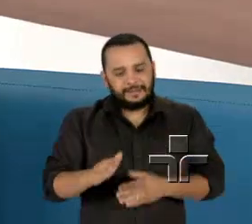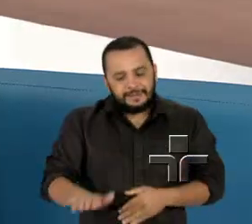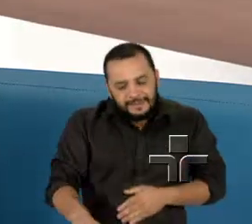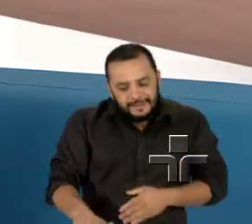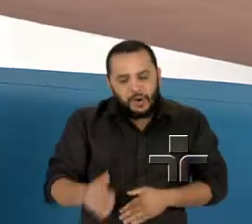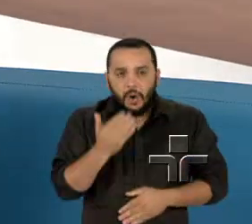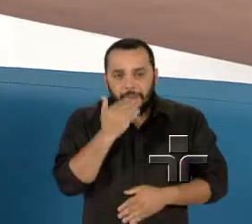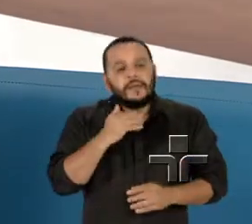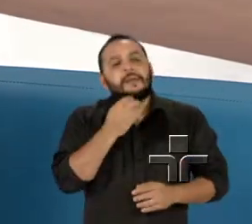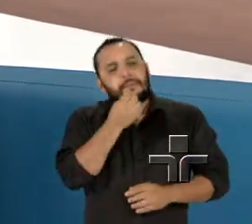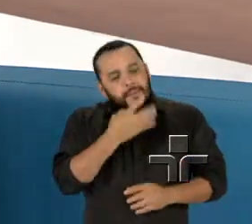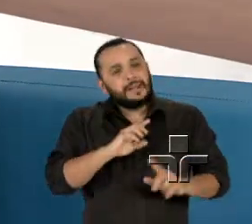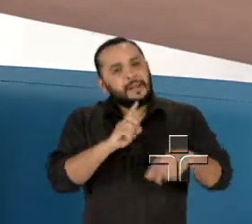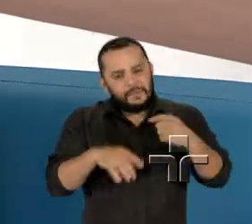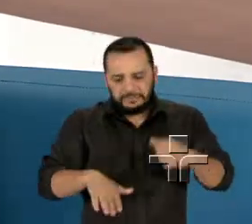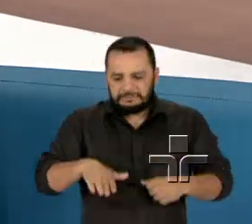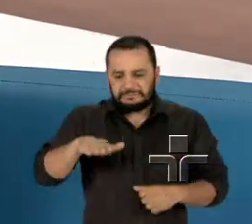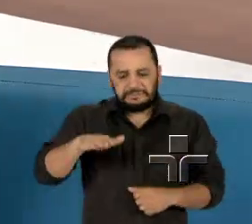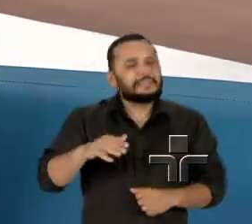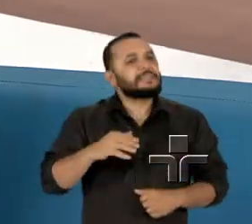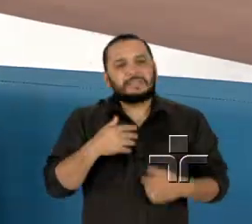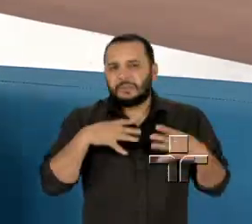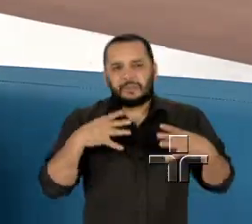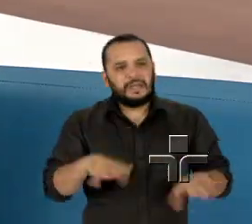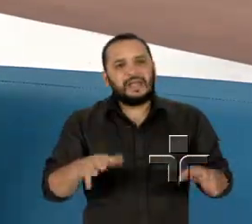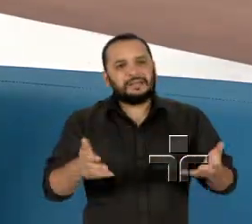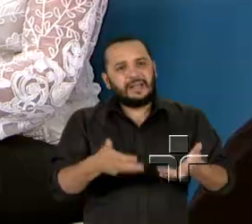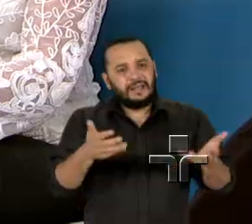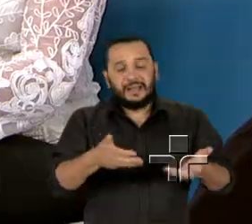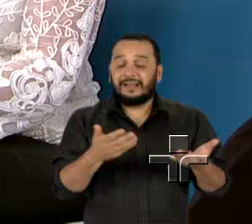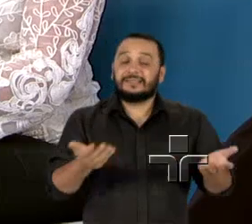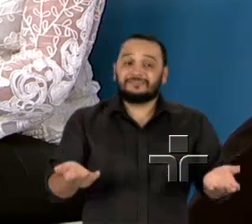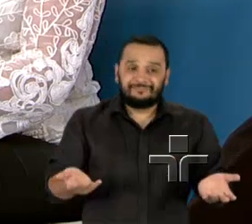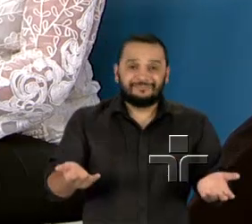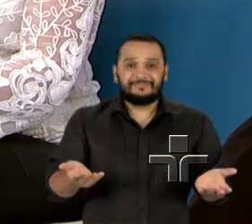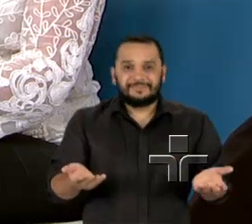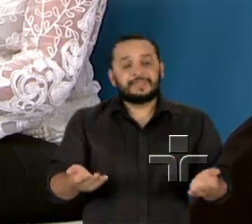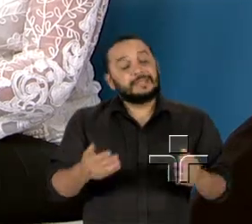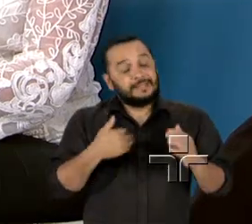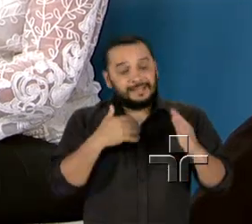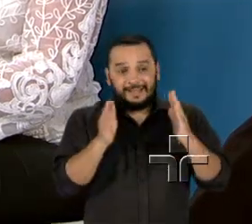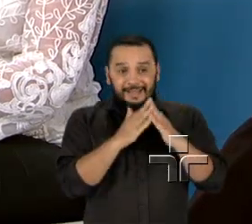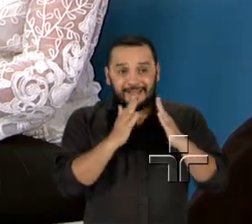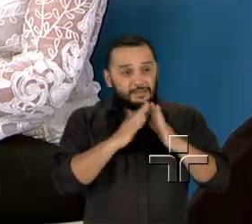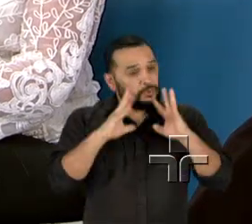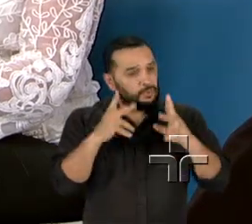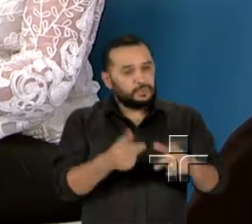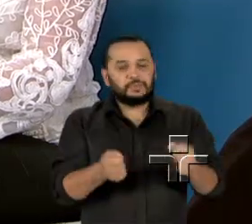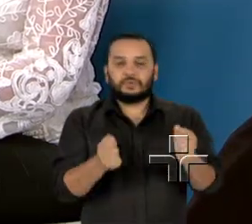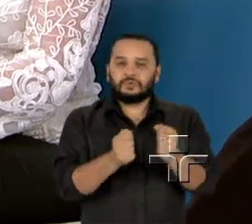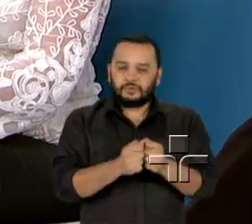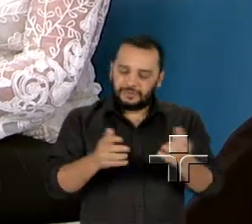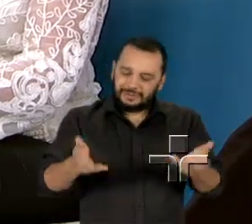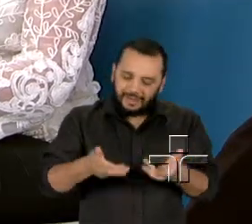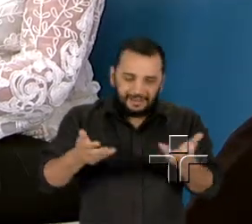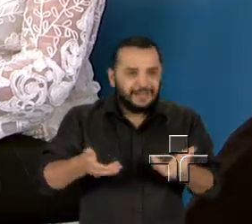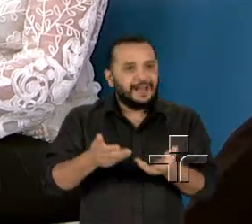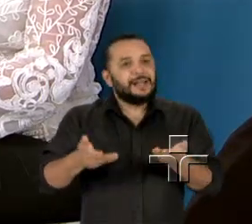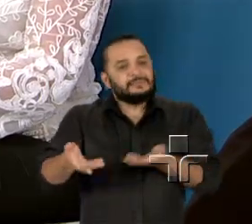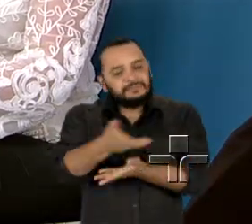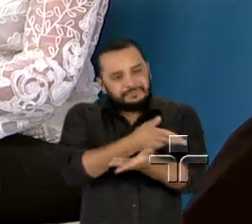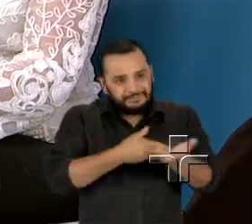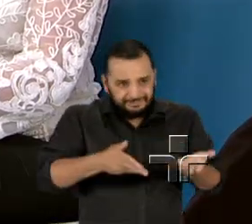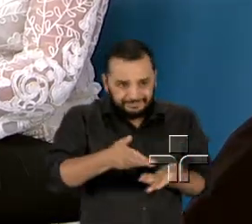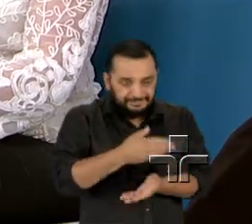aí fez 2, 3 anos, passou a recusar a salada, né? Se lá em casa todo mundo fizer junto a salada, participar, isso já